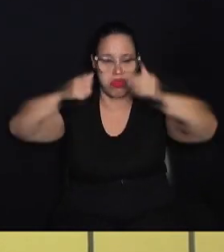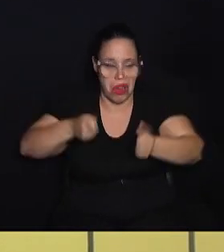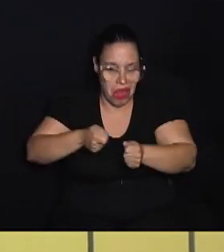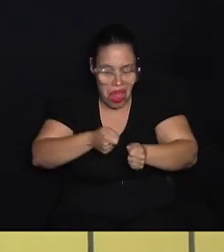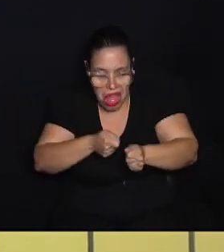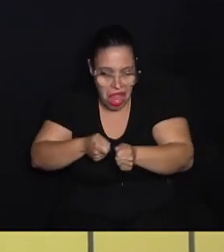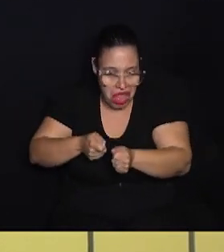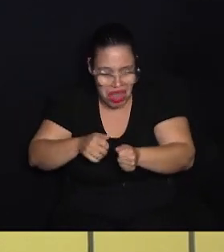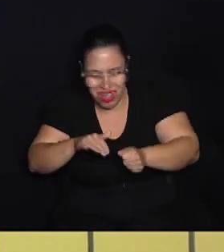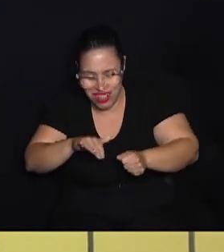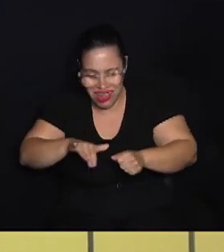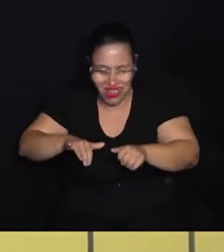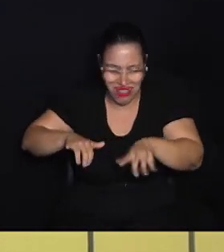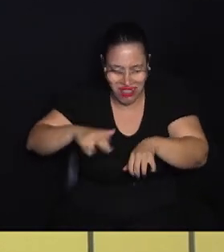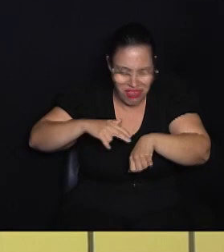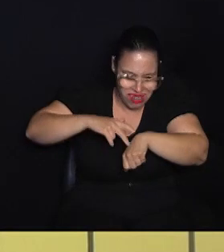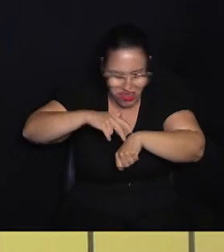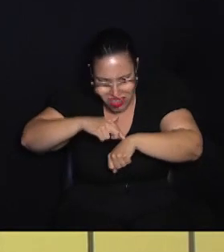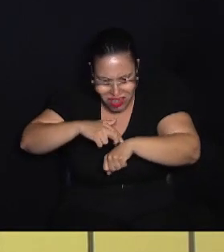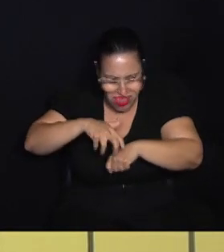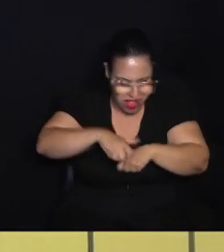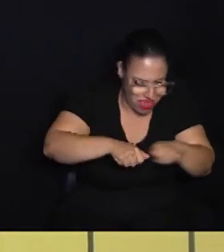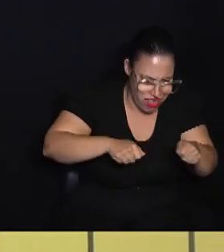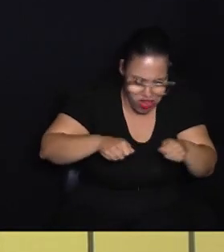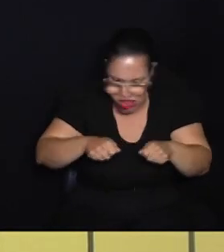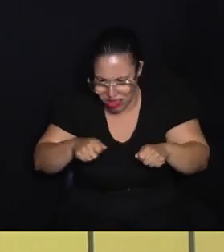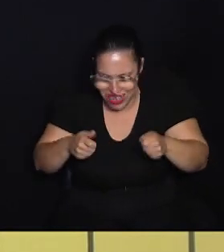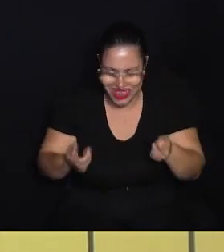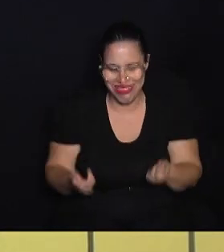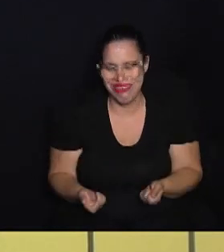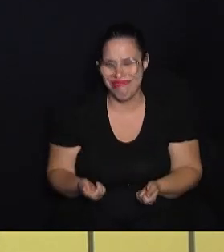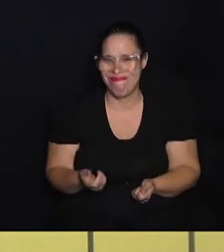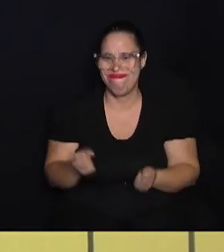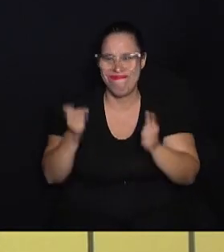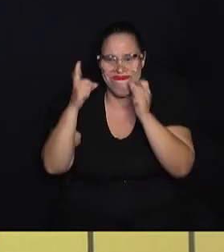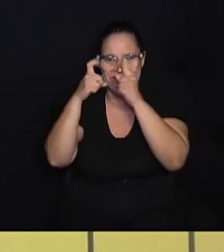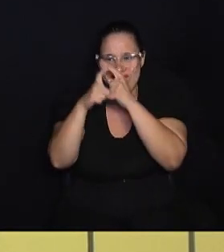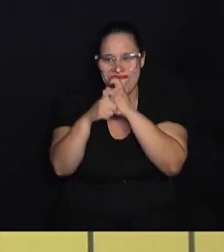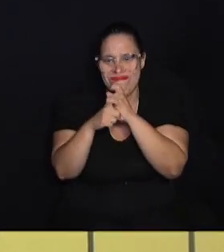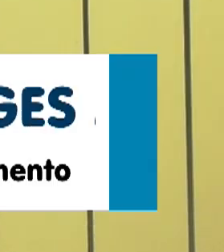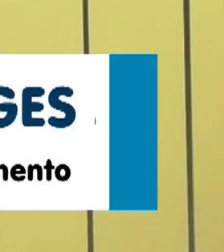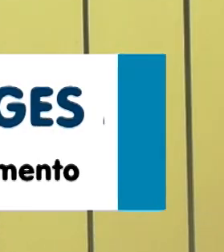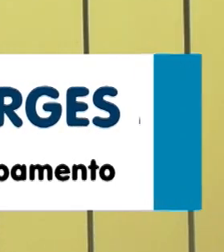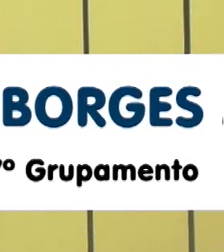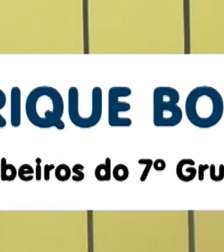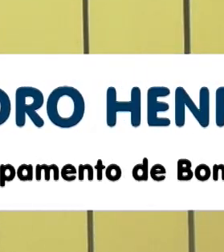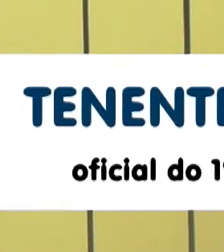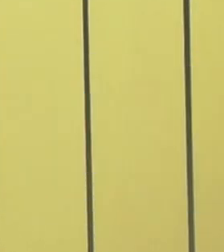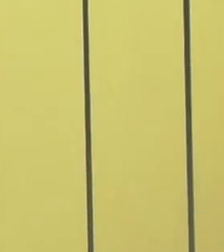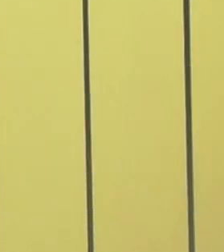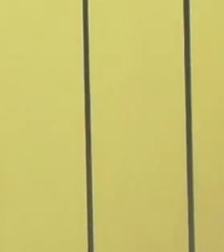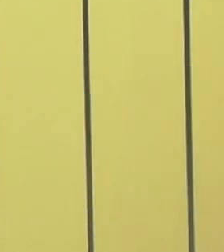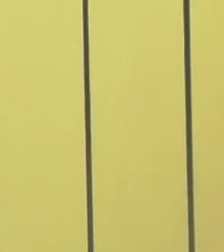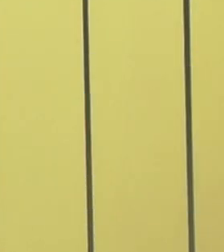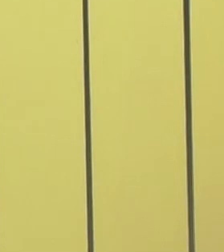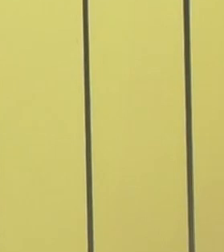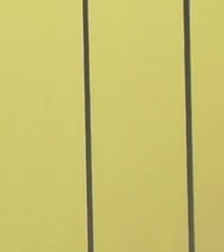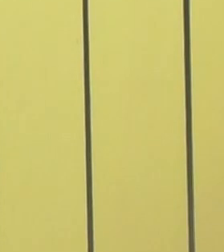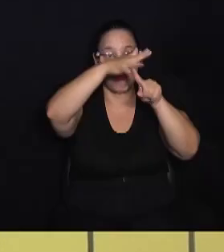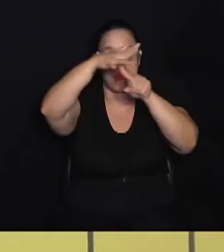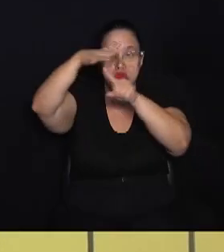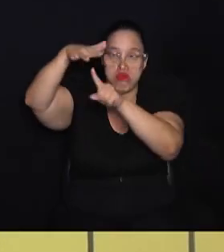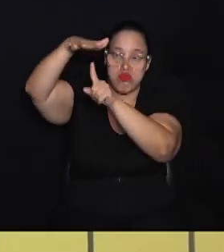às equipes a pé e também com viaturas lá. Então, a gente fez uso da aeronave, né? O helicóptero que faz o lançamento lá